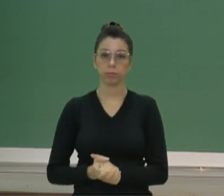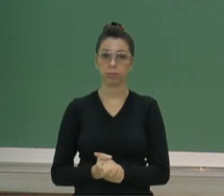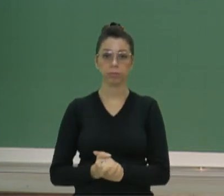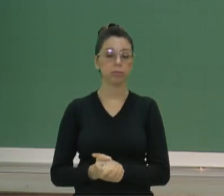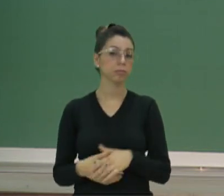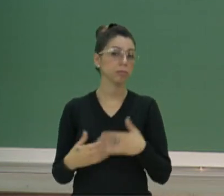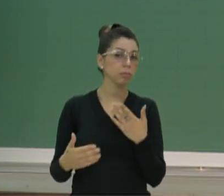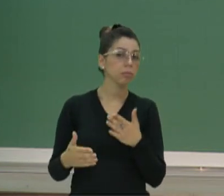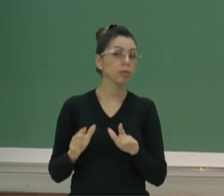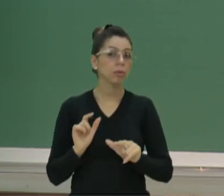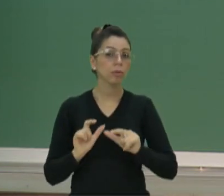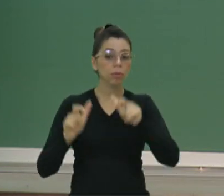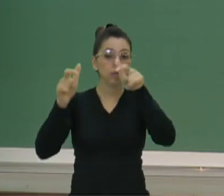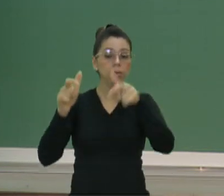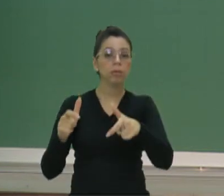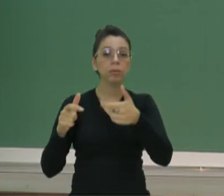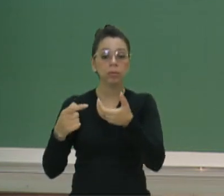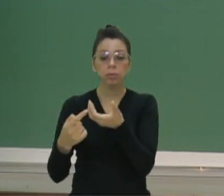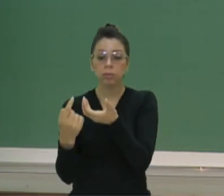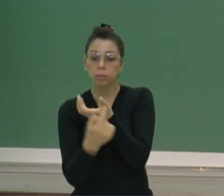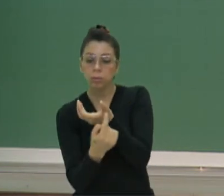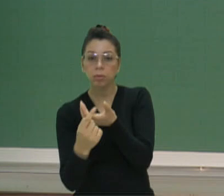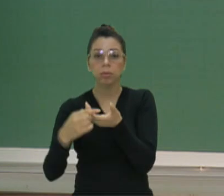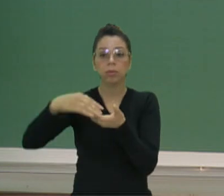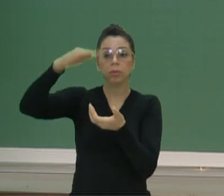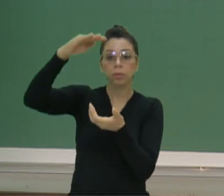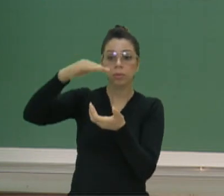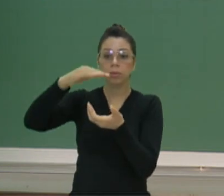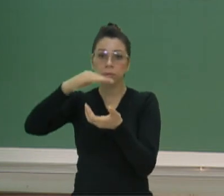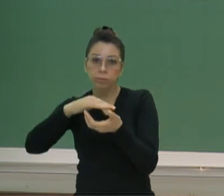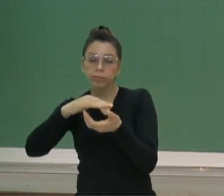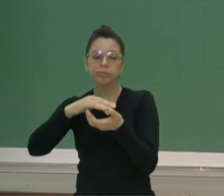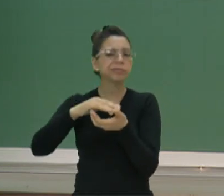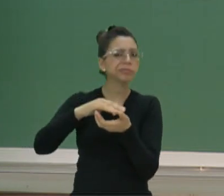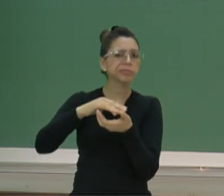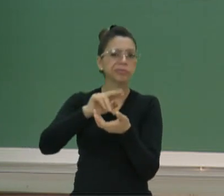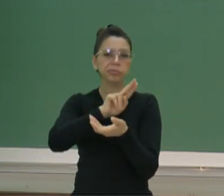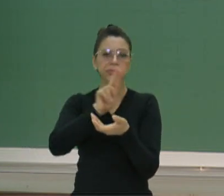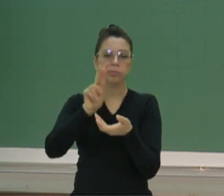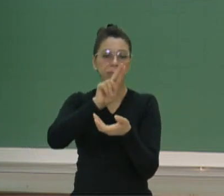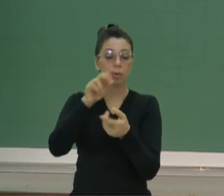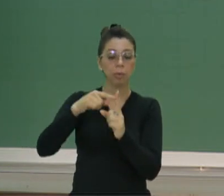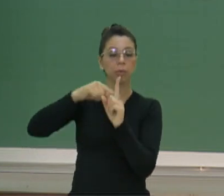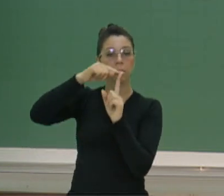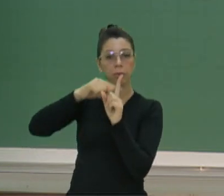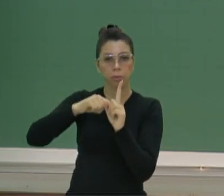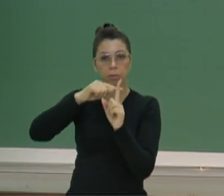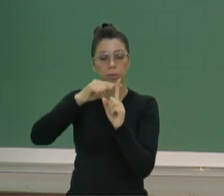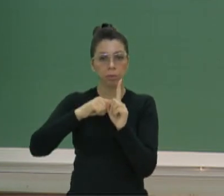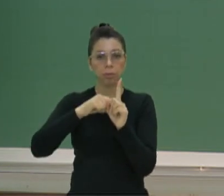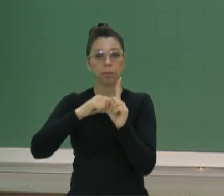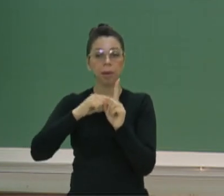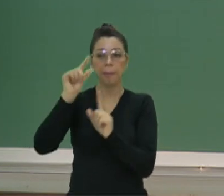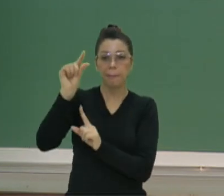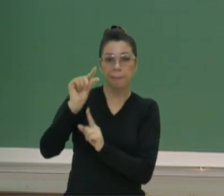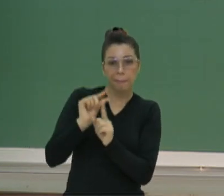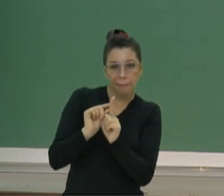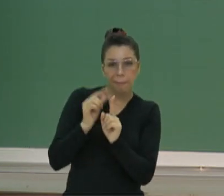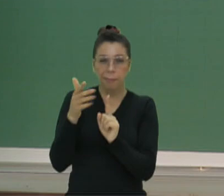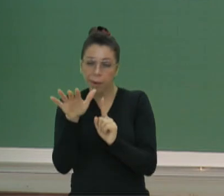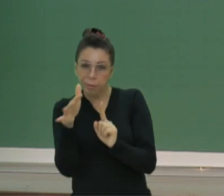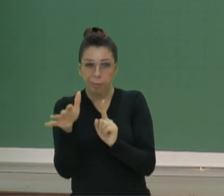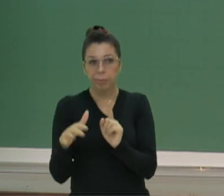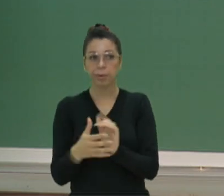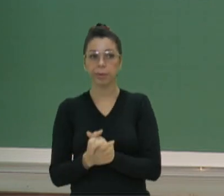E nas regiões intermediárias, para dar essa denotação de temperatura amena, mais ou